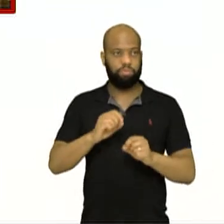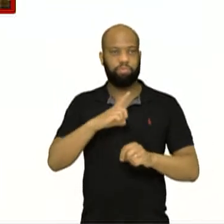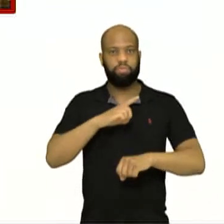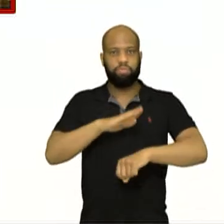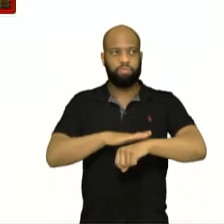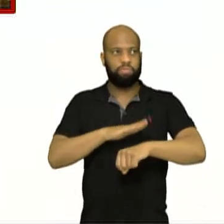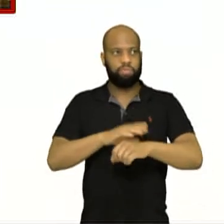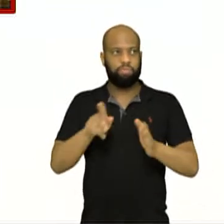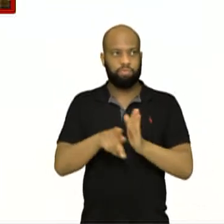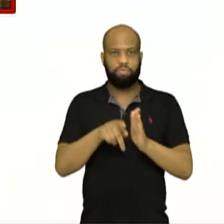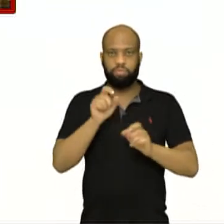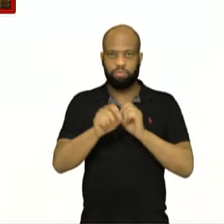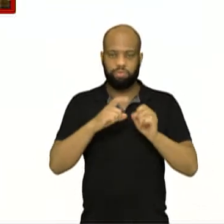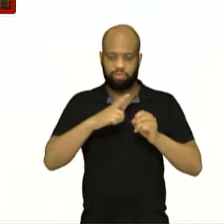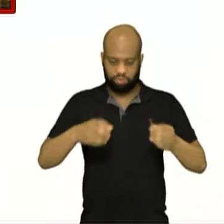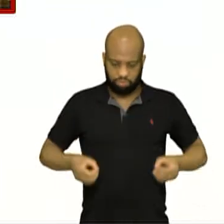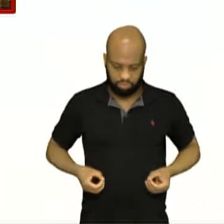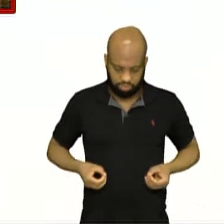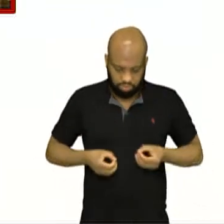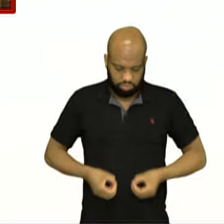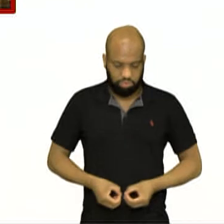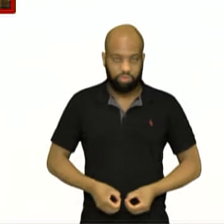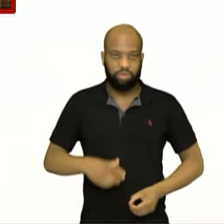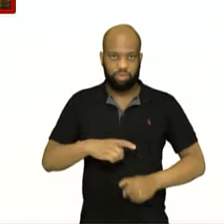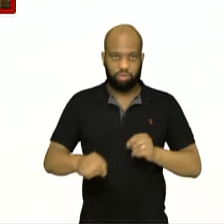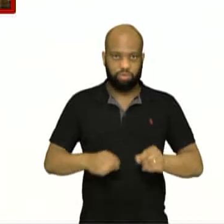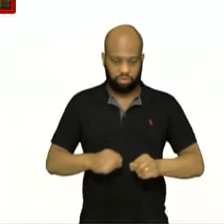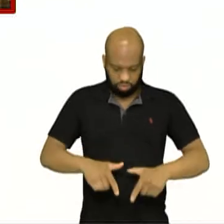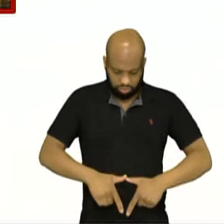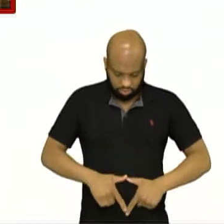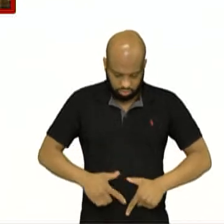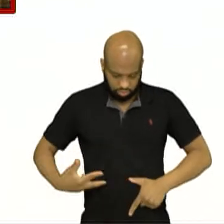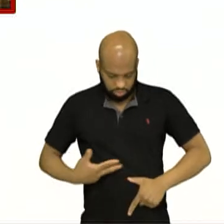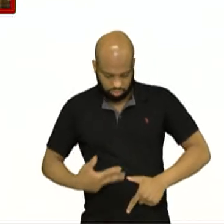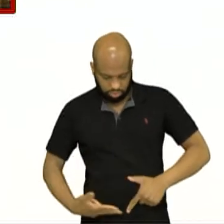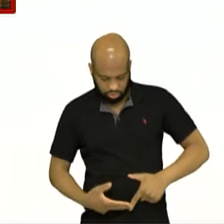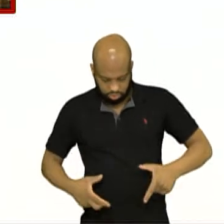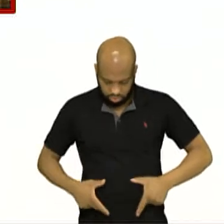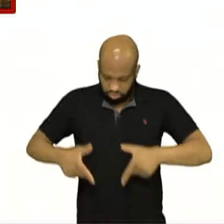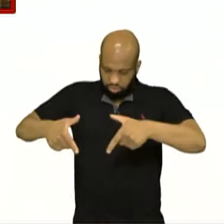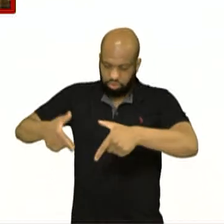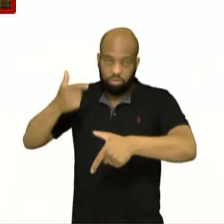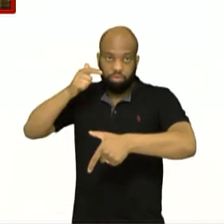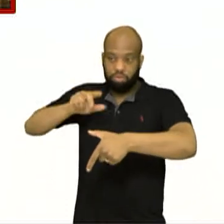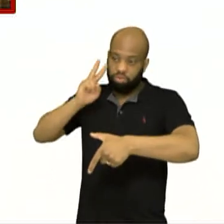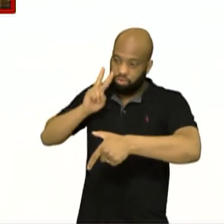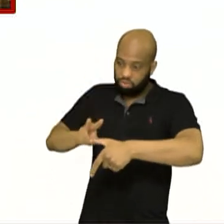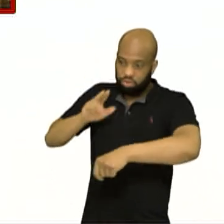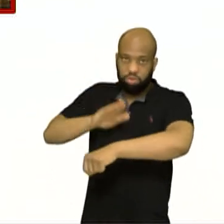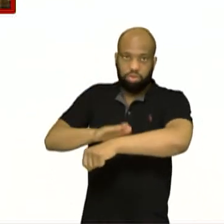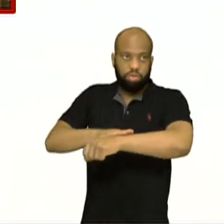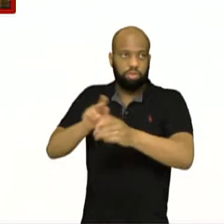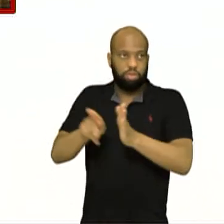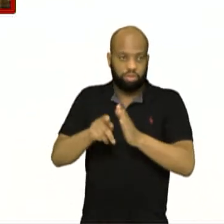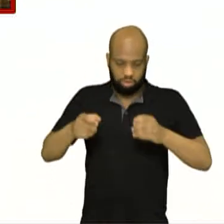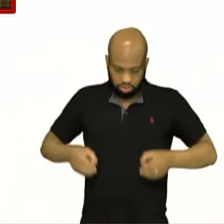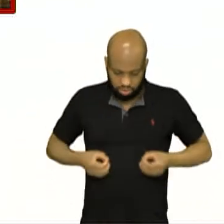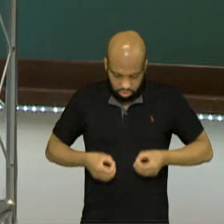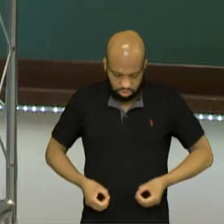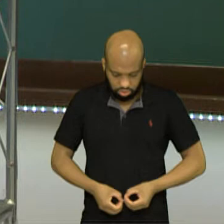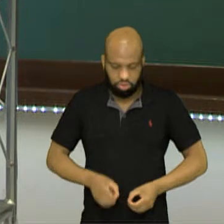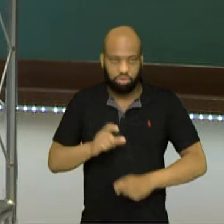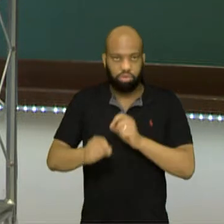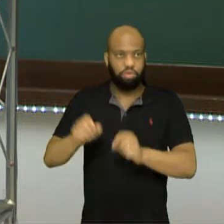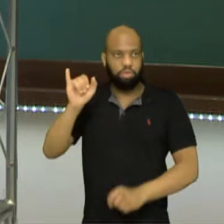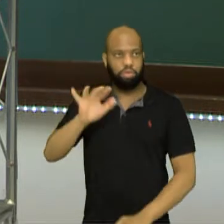uma retirada de útero de uma paciente, né? E conseguiram obter exatamente o momento da ovulação. Fotografaram uma imagem